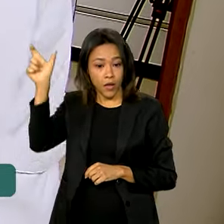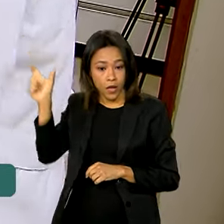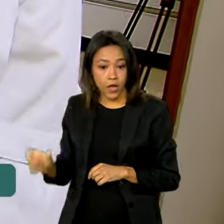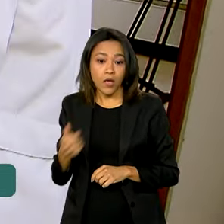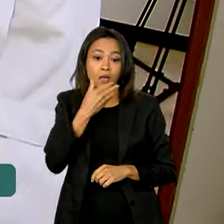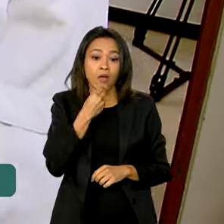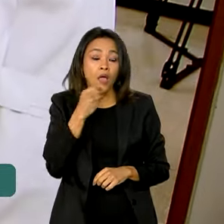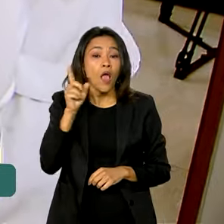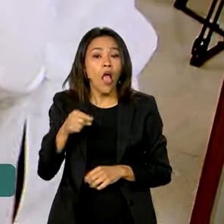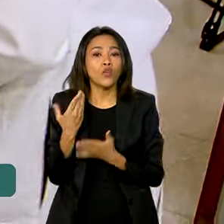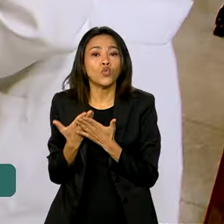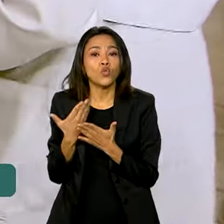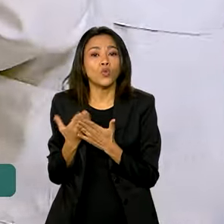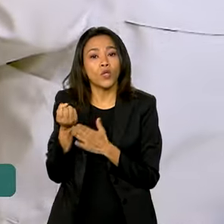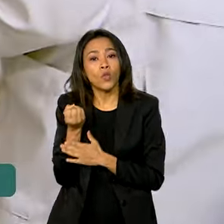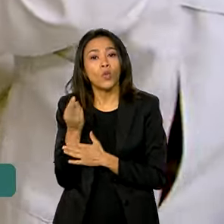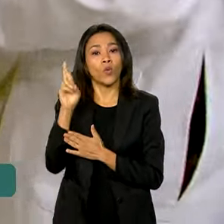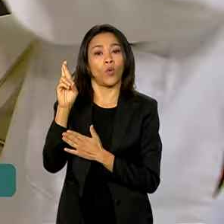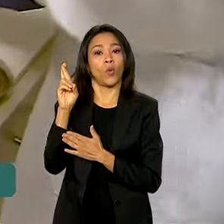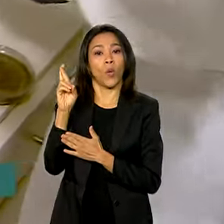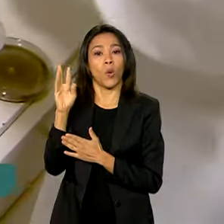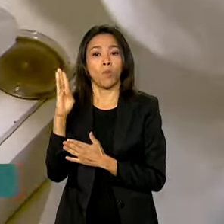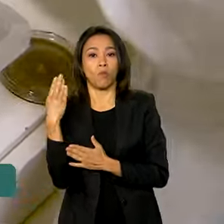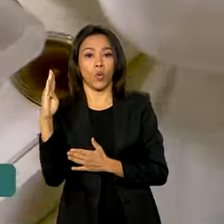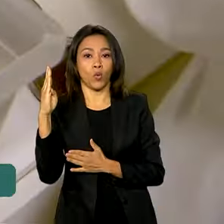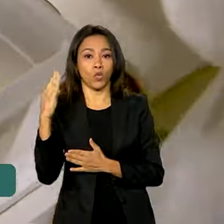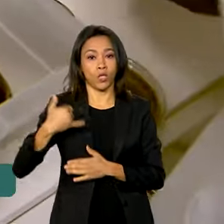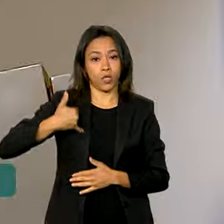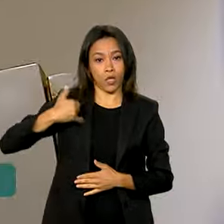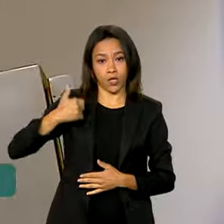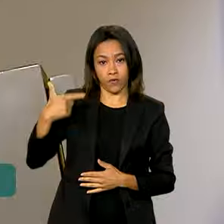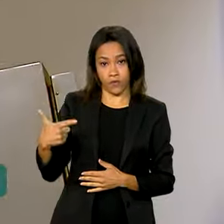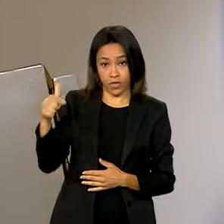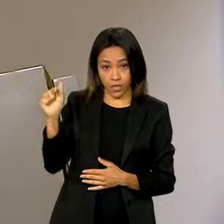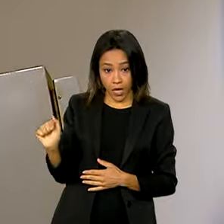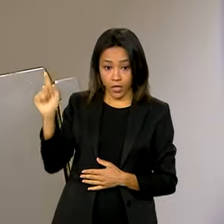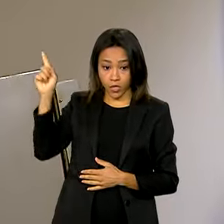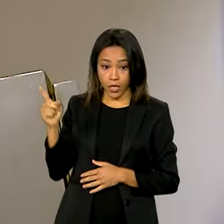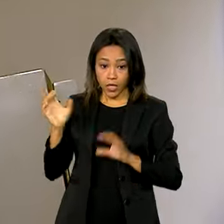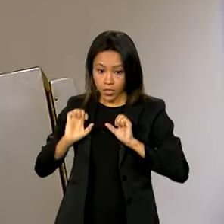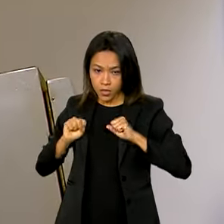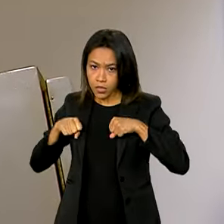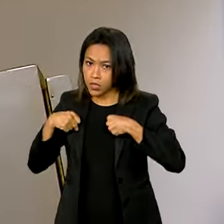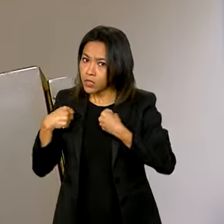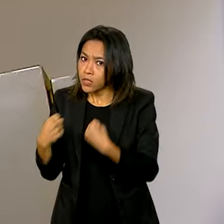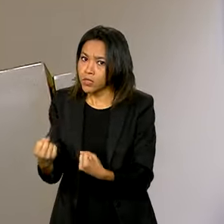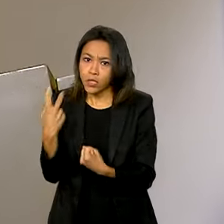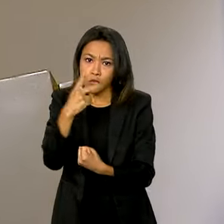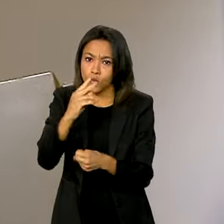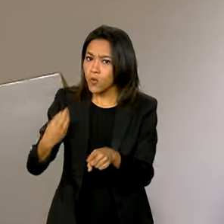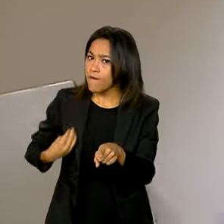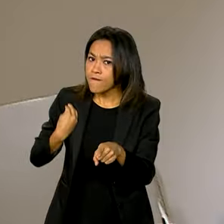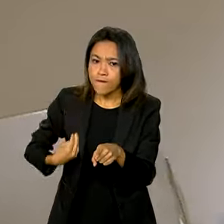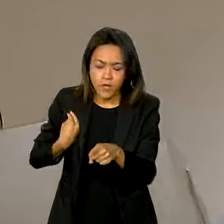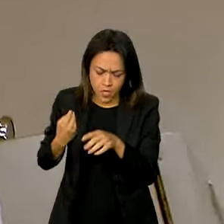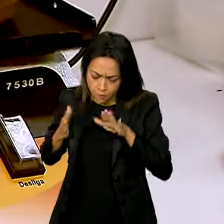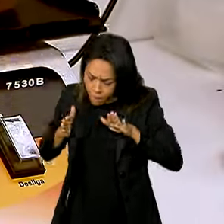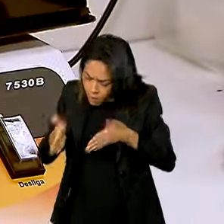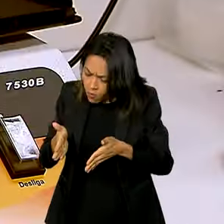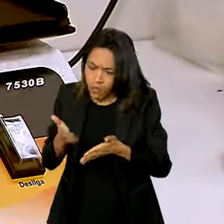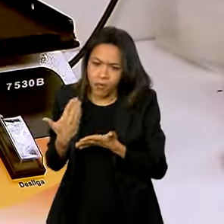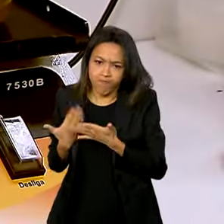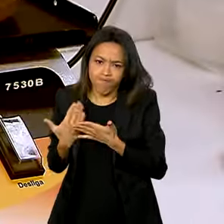Jefferson é doutorando em biologia. Aos 27 anos, ele dedicou a maior parte da vida aos